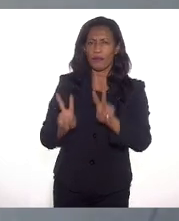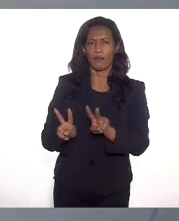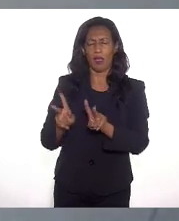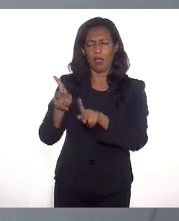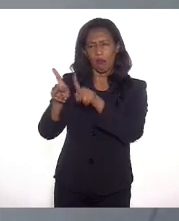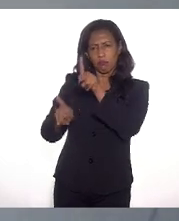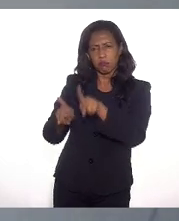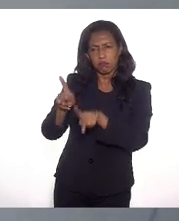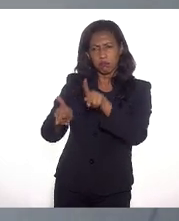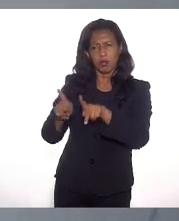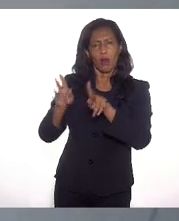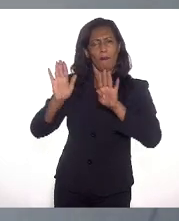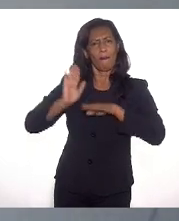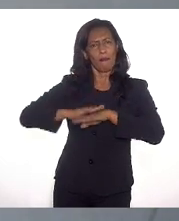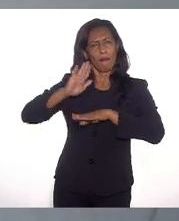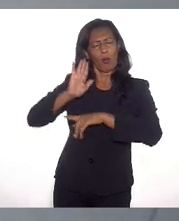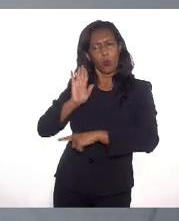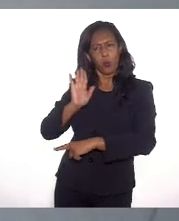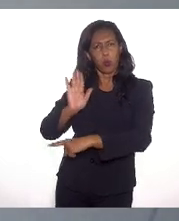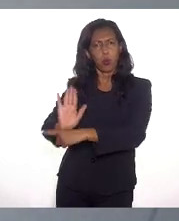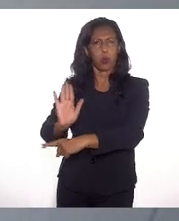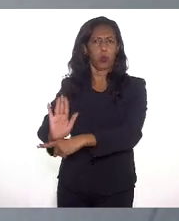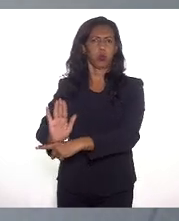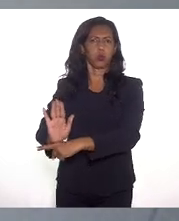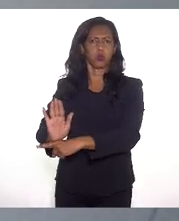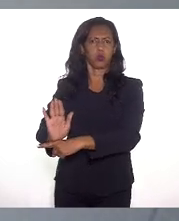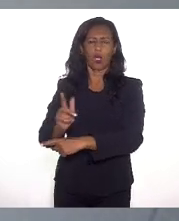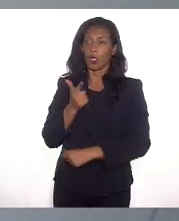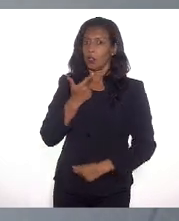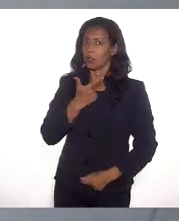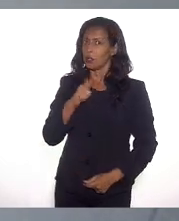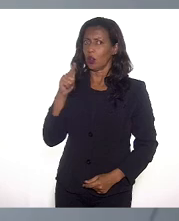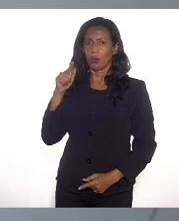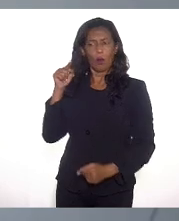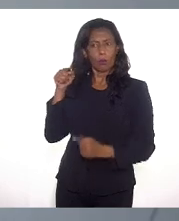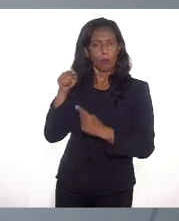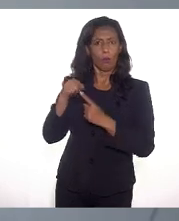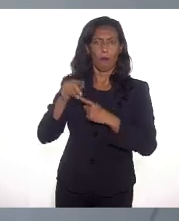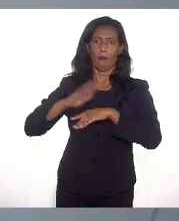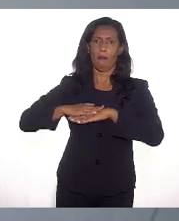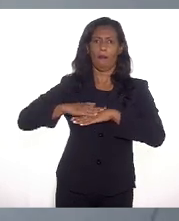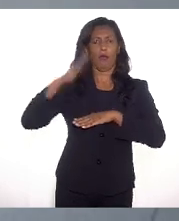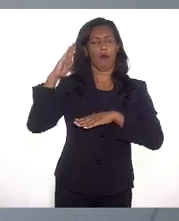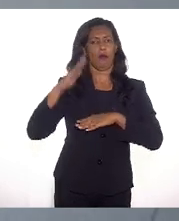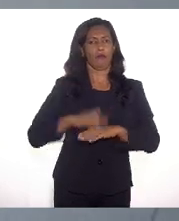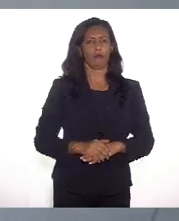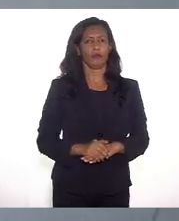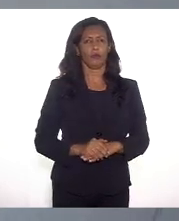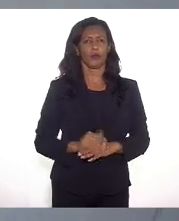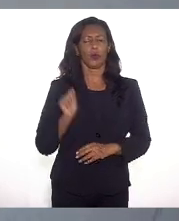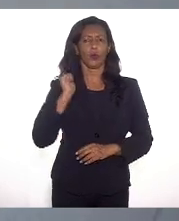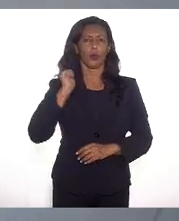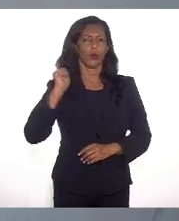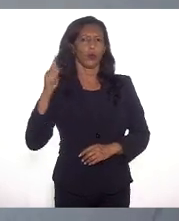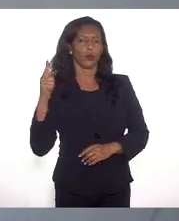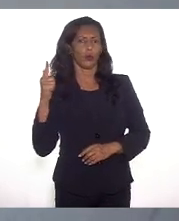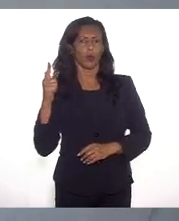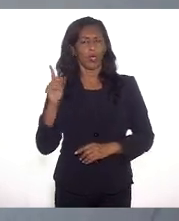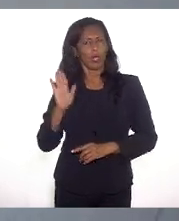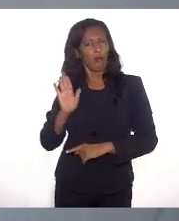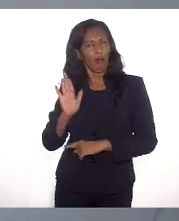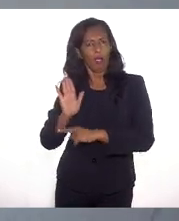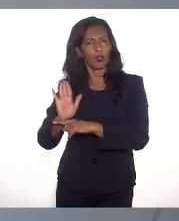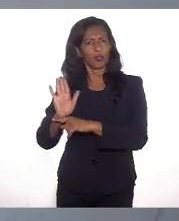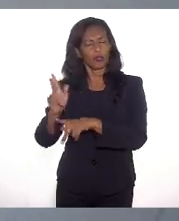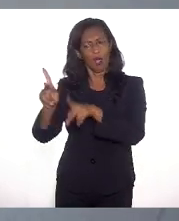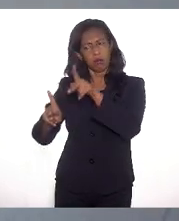mais atendida. Porque não há meta maior do que a gente atender